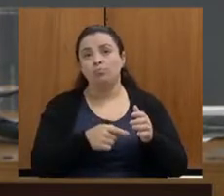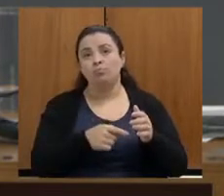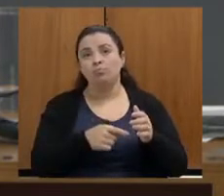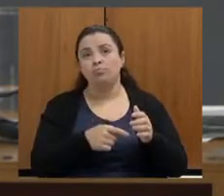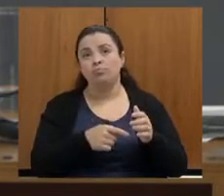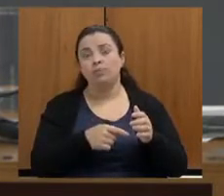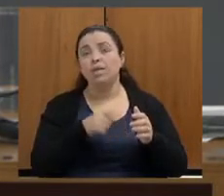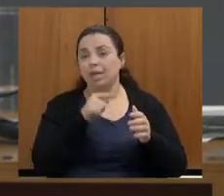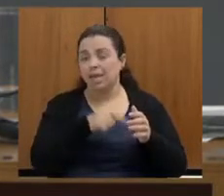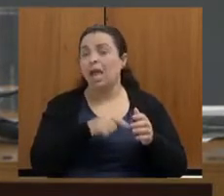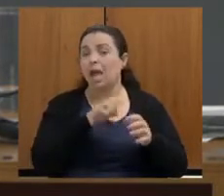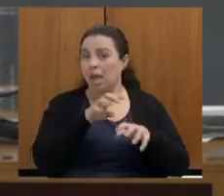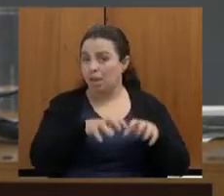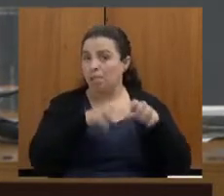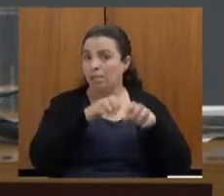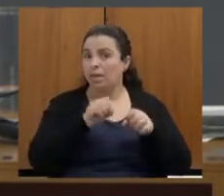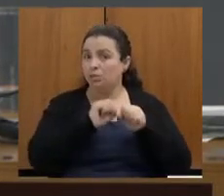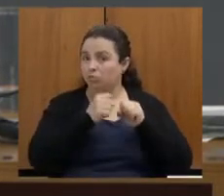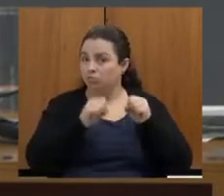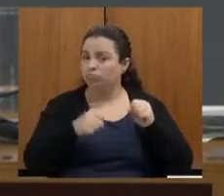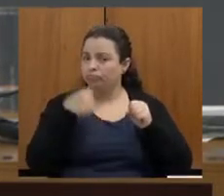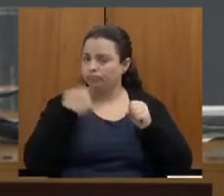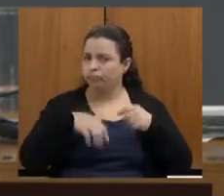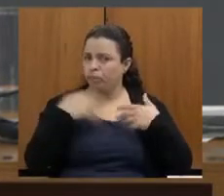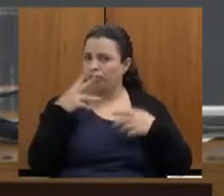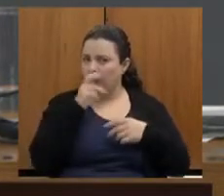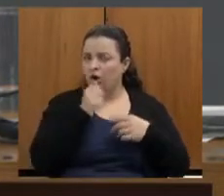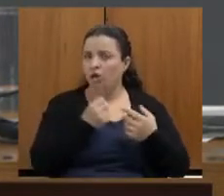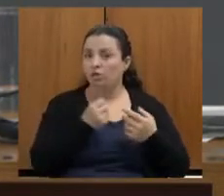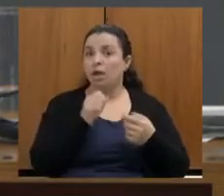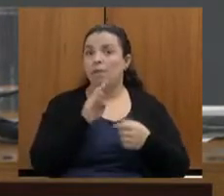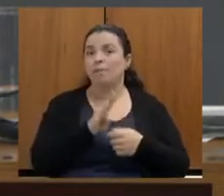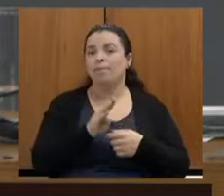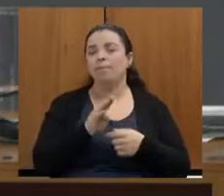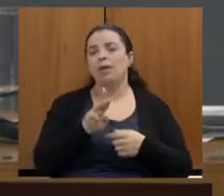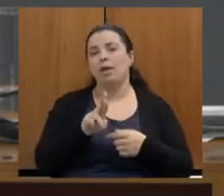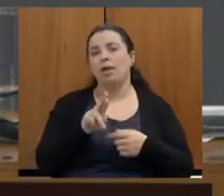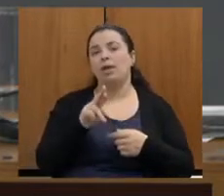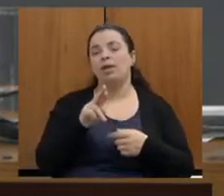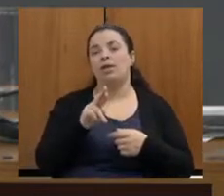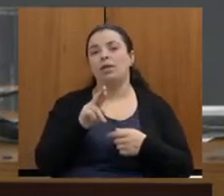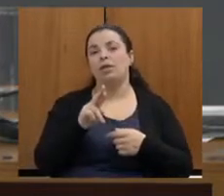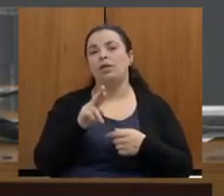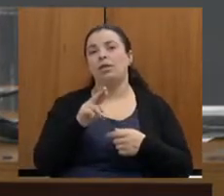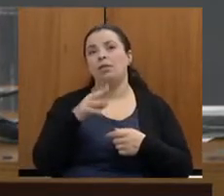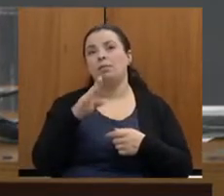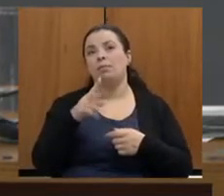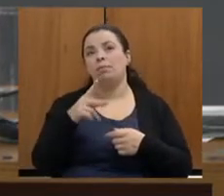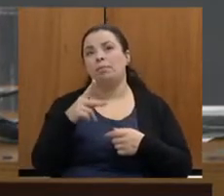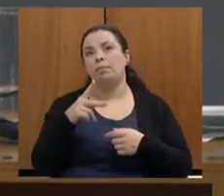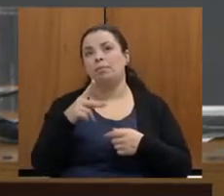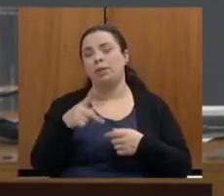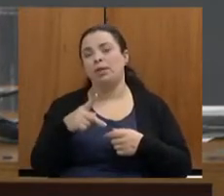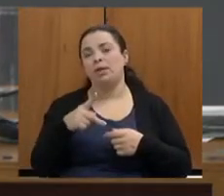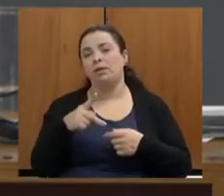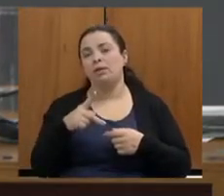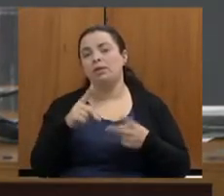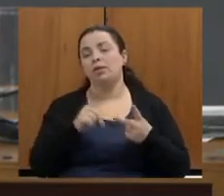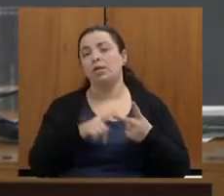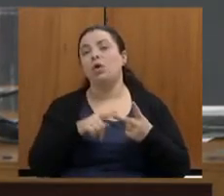a bhp billiton Ea Vale que conformavam São Marcos São as duas das maiores do mundo